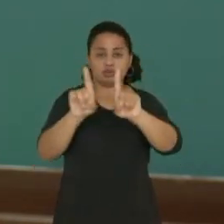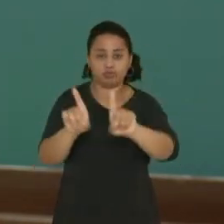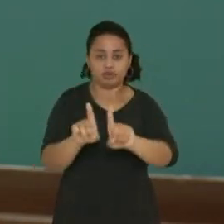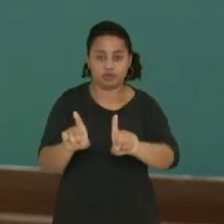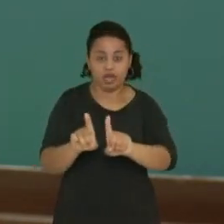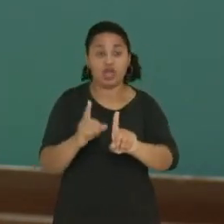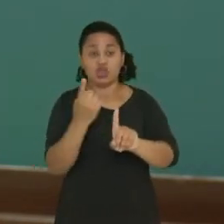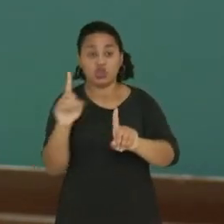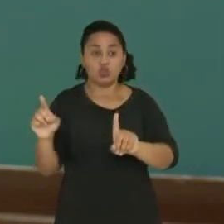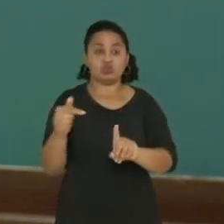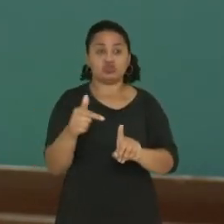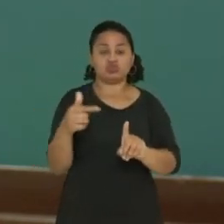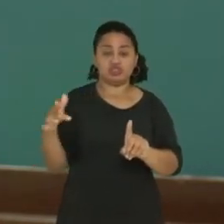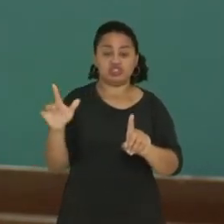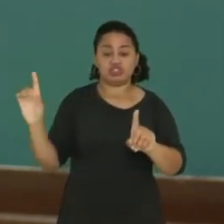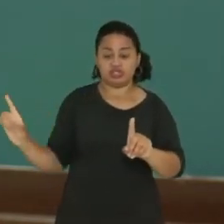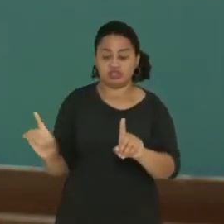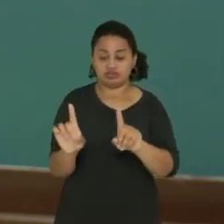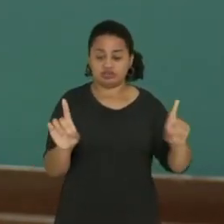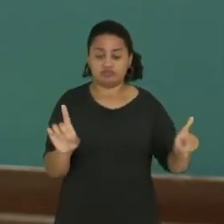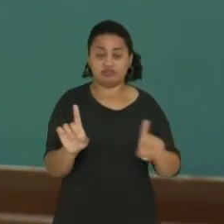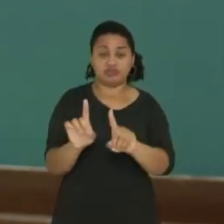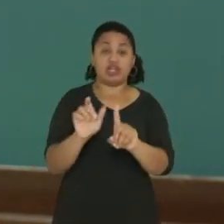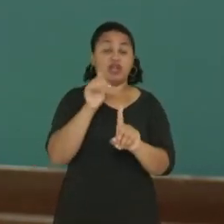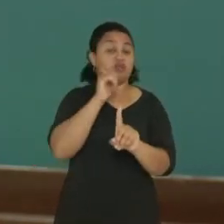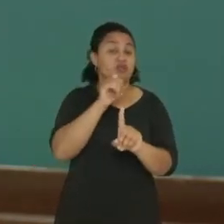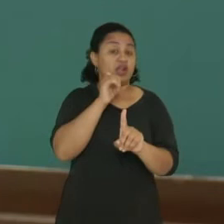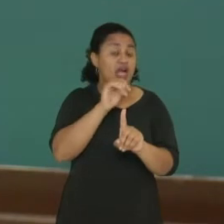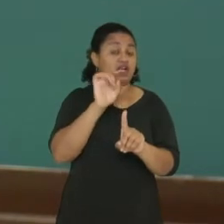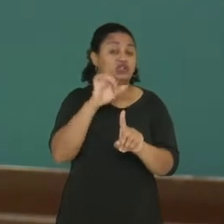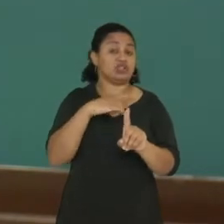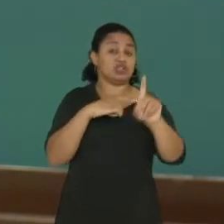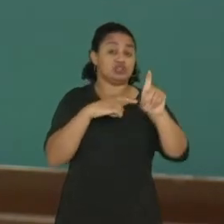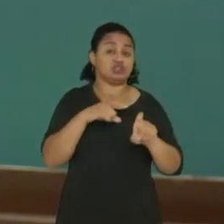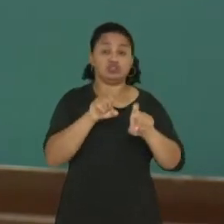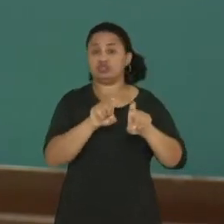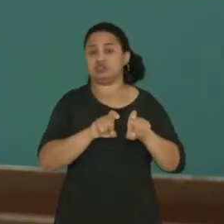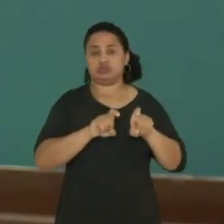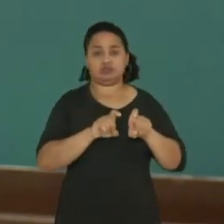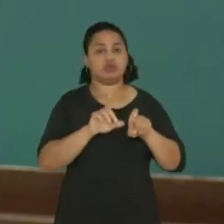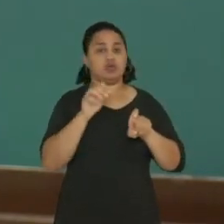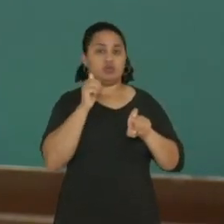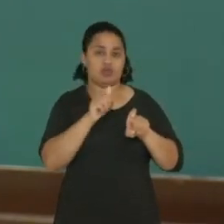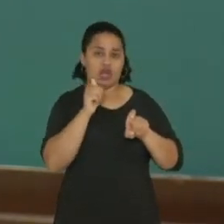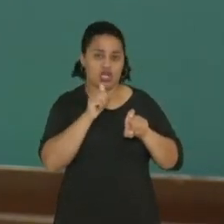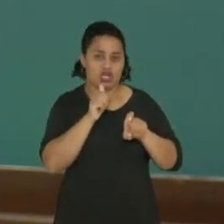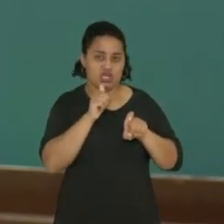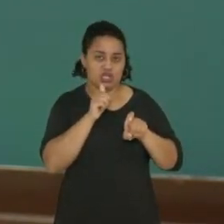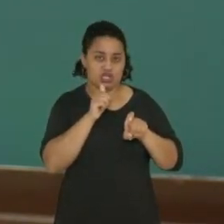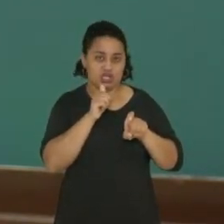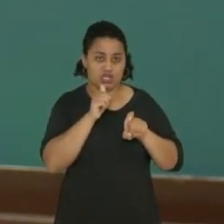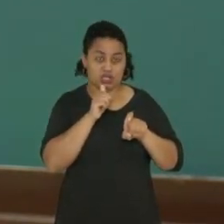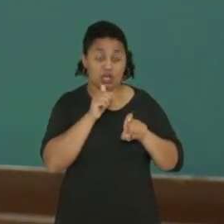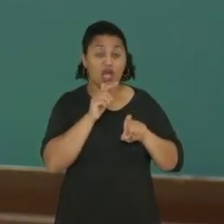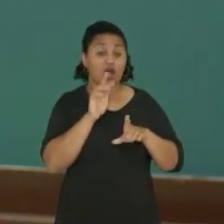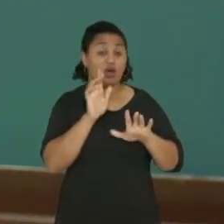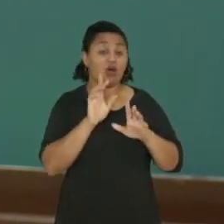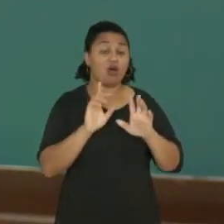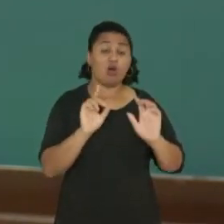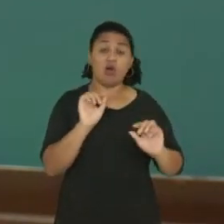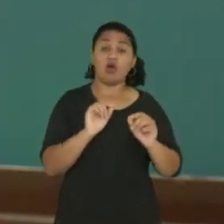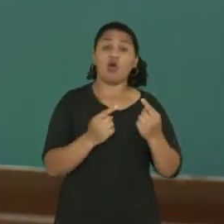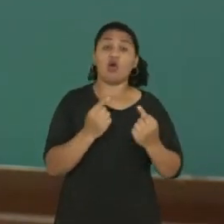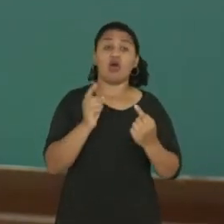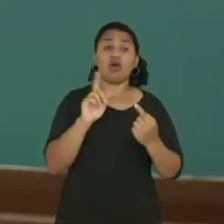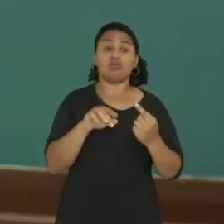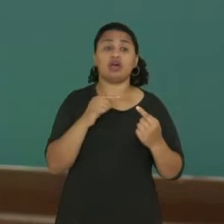As mulheres, elas só têm X, nós somos XX. Então, quem define o sexo